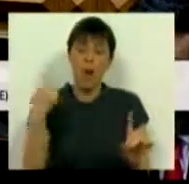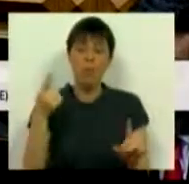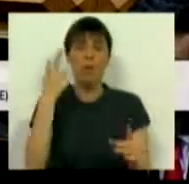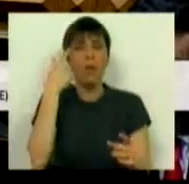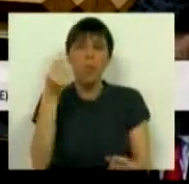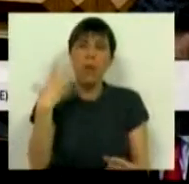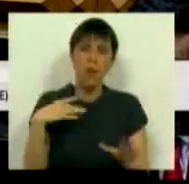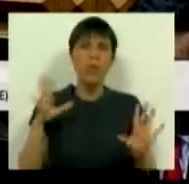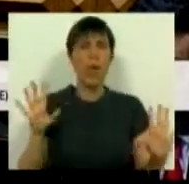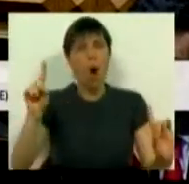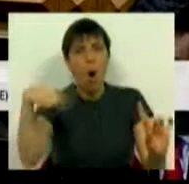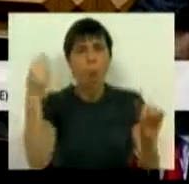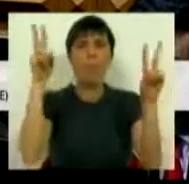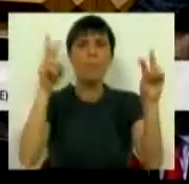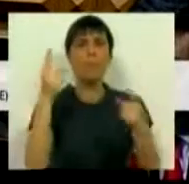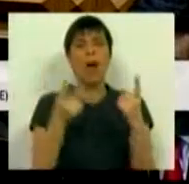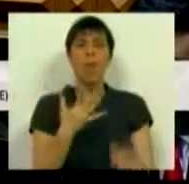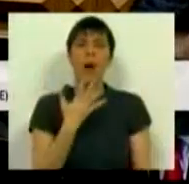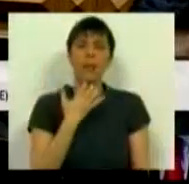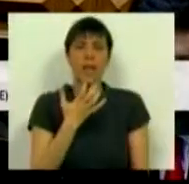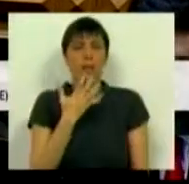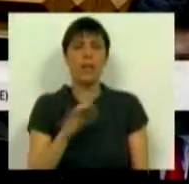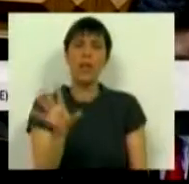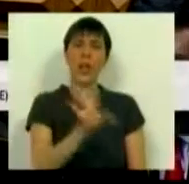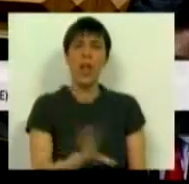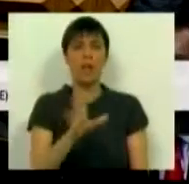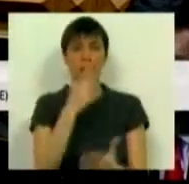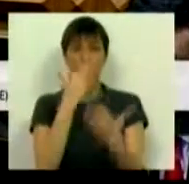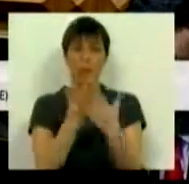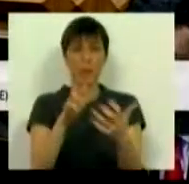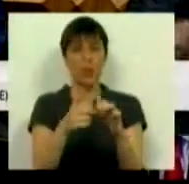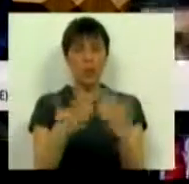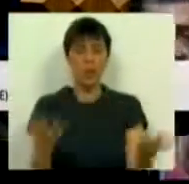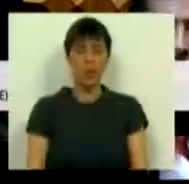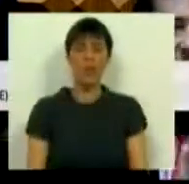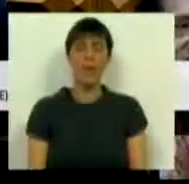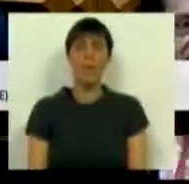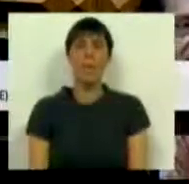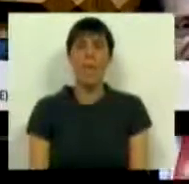bom senso nesta matéria e alguma cautela na forma como encaramos este problema.